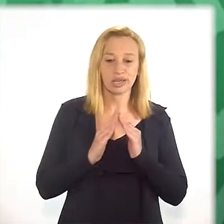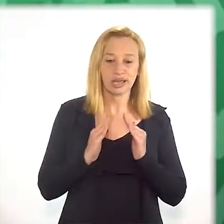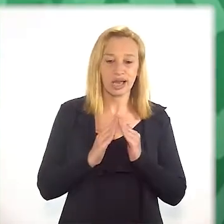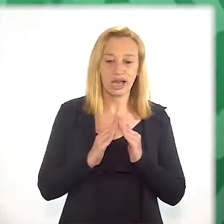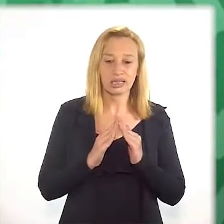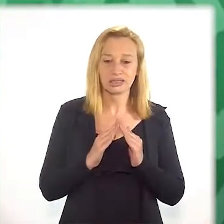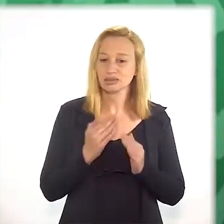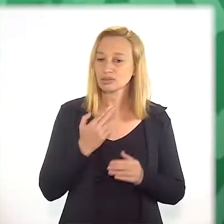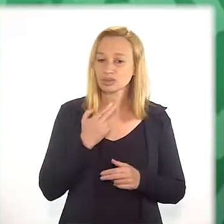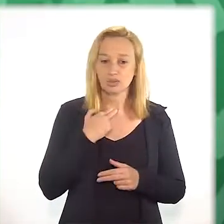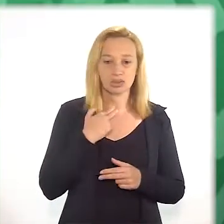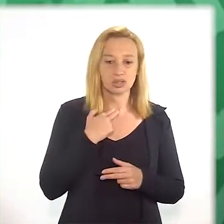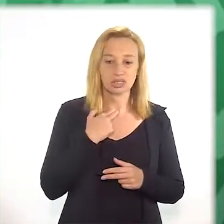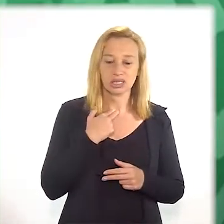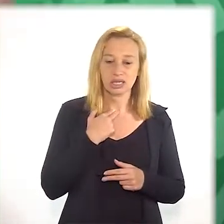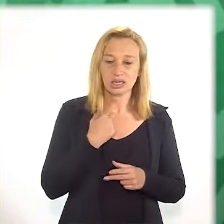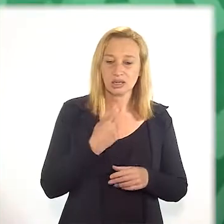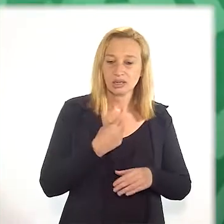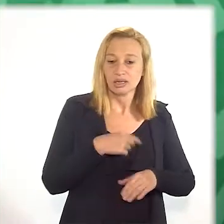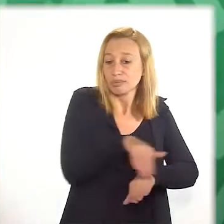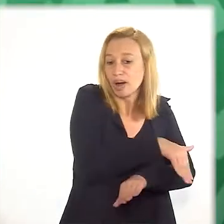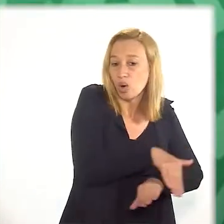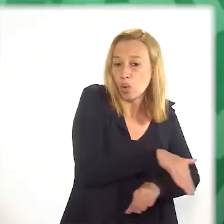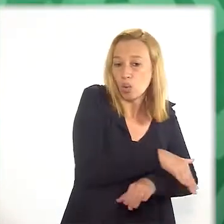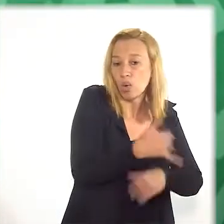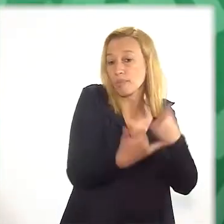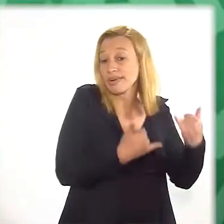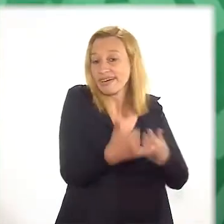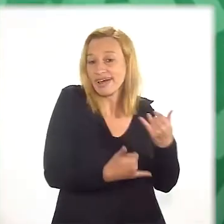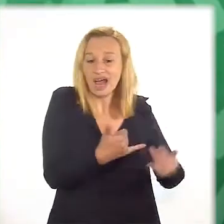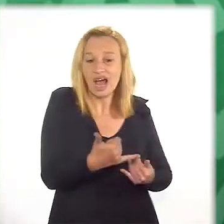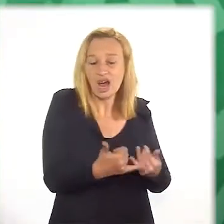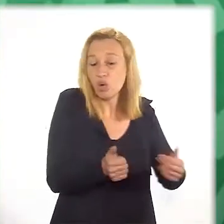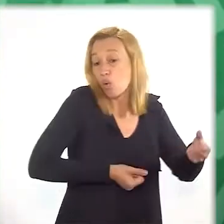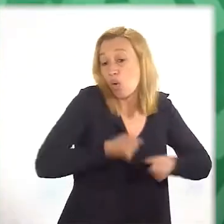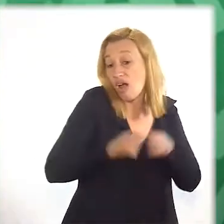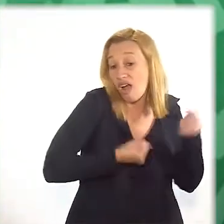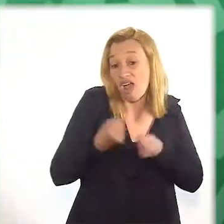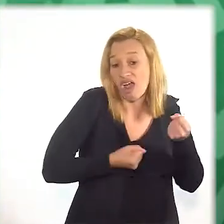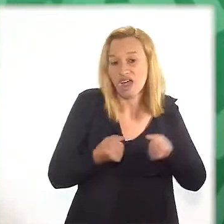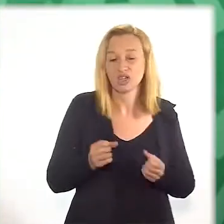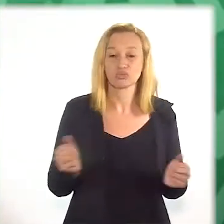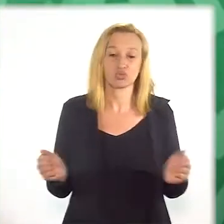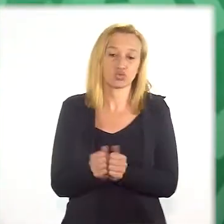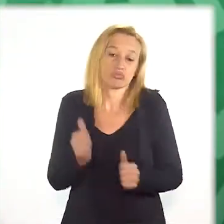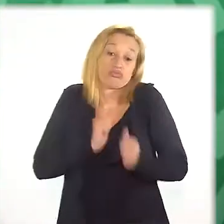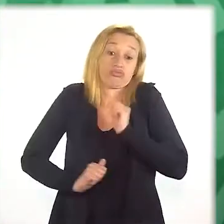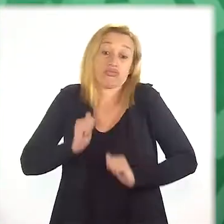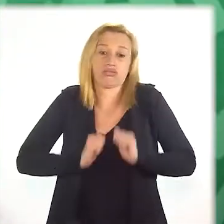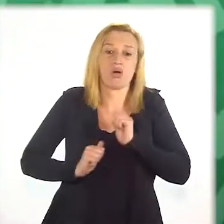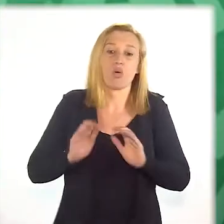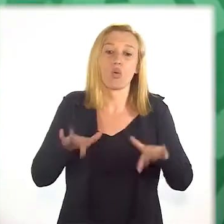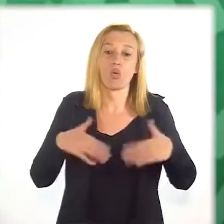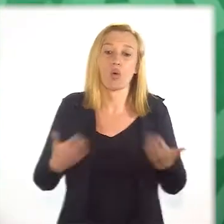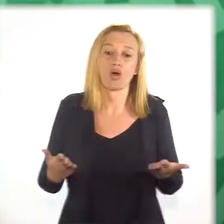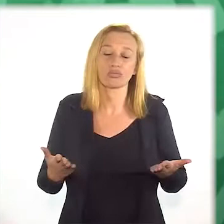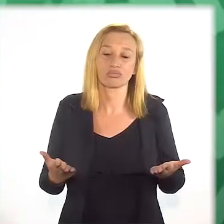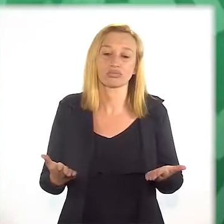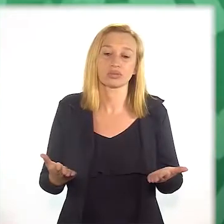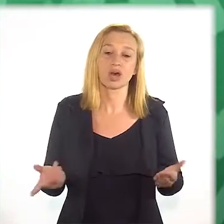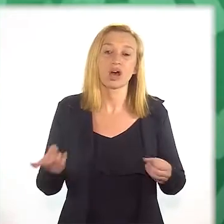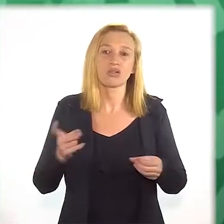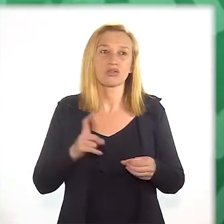né, não podendo gastar em casa, indo para a rua, brincando, correndo, junta com a ansiedade. Qual o retorno que a senhora